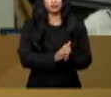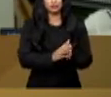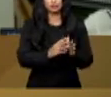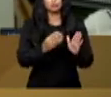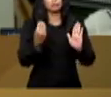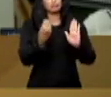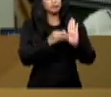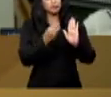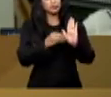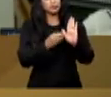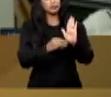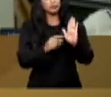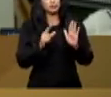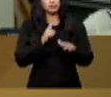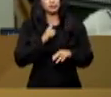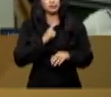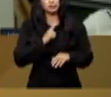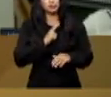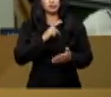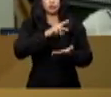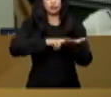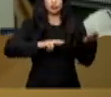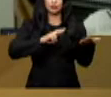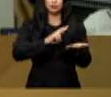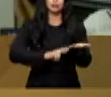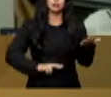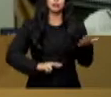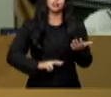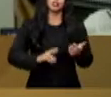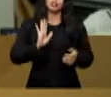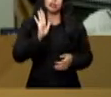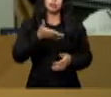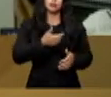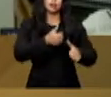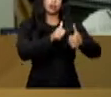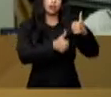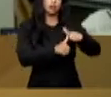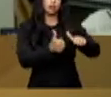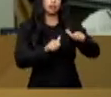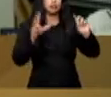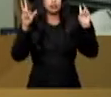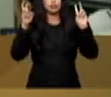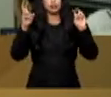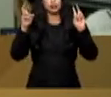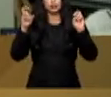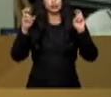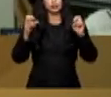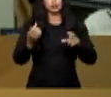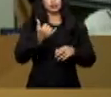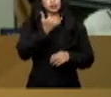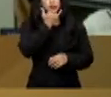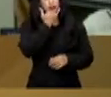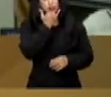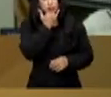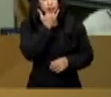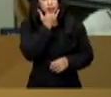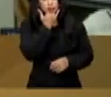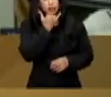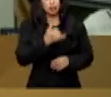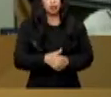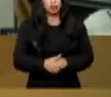que aventado pelos eminentes relatores, e já passo a análise do tema de fundo, destacando com a devida vênia que irei